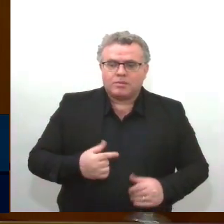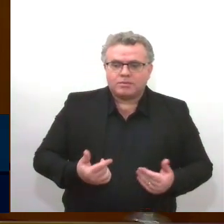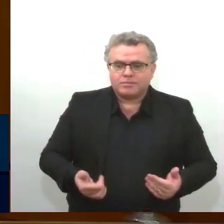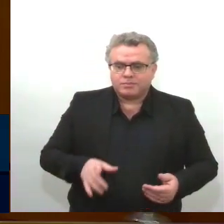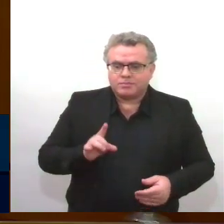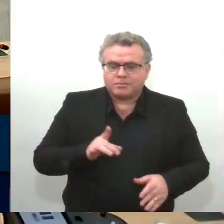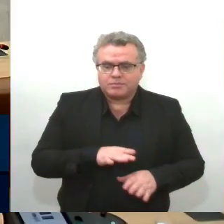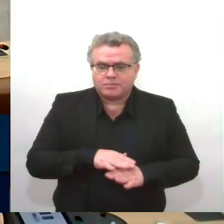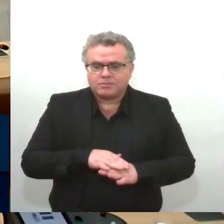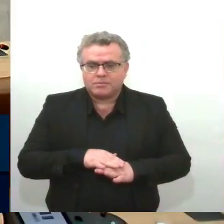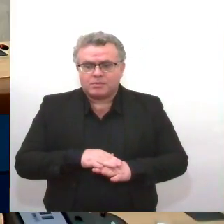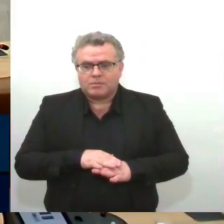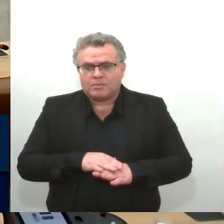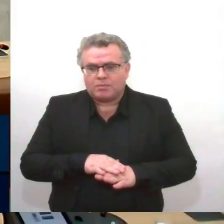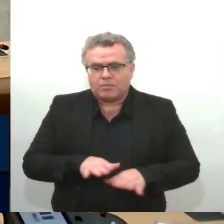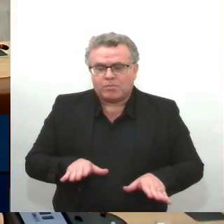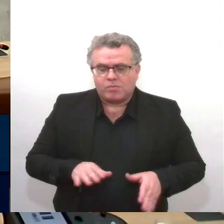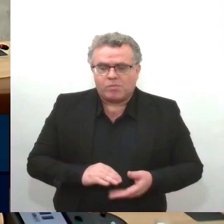Deputados